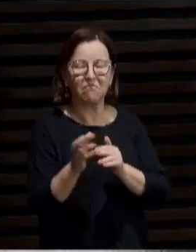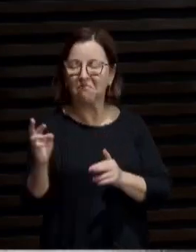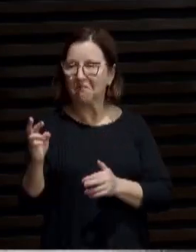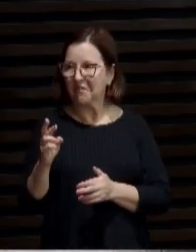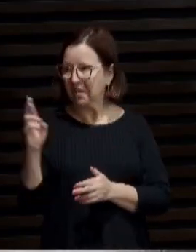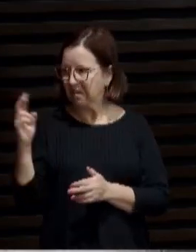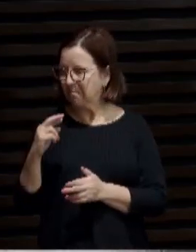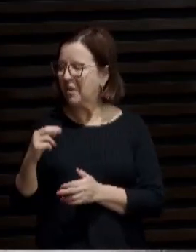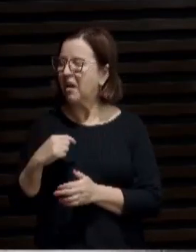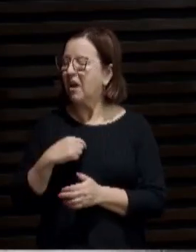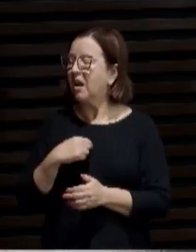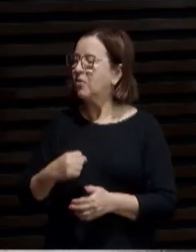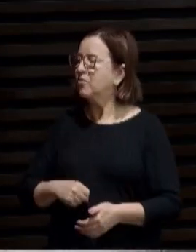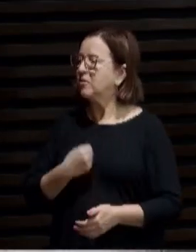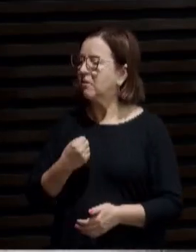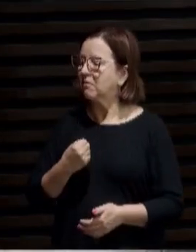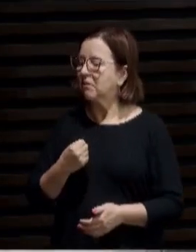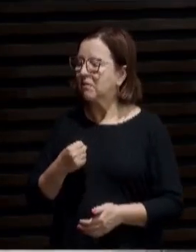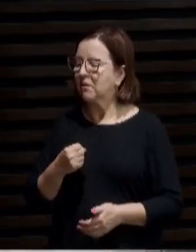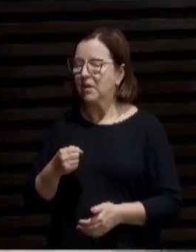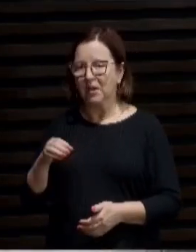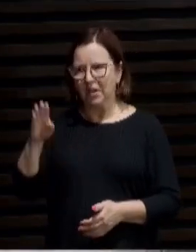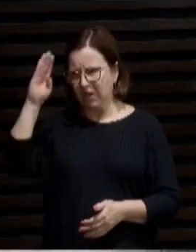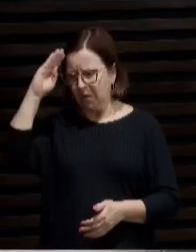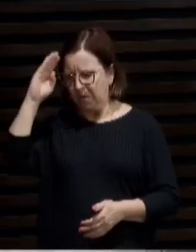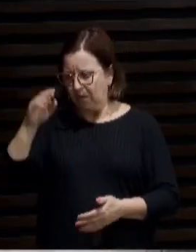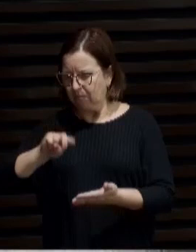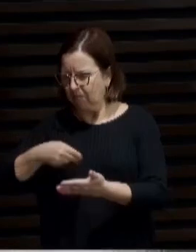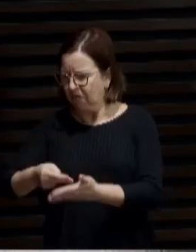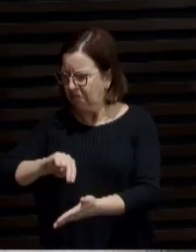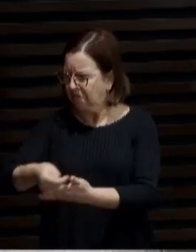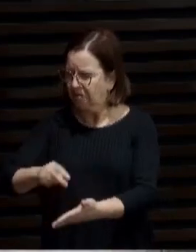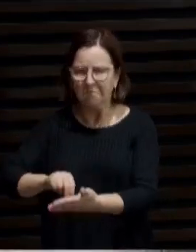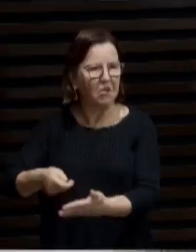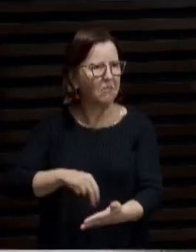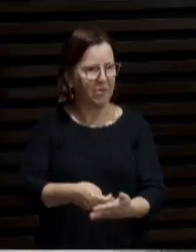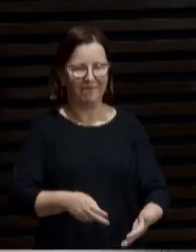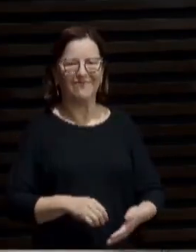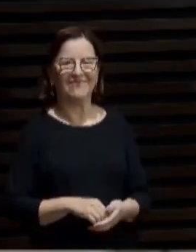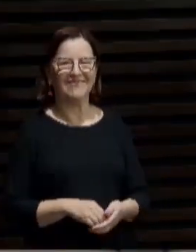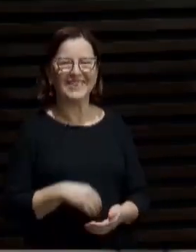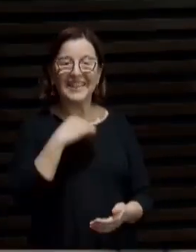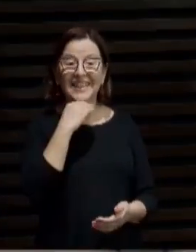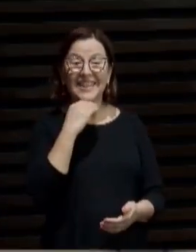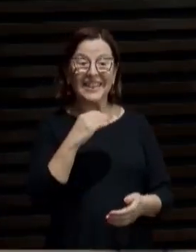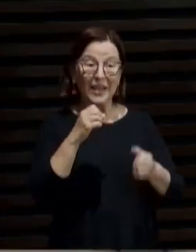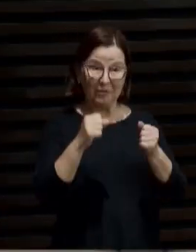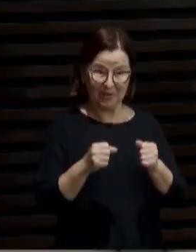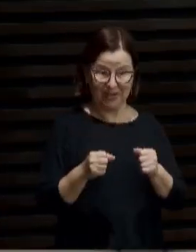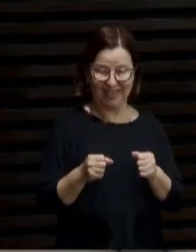cai. Você imagina se ele quisesse destruir eles, gente? Ninguém poderia pegá-lo, ninguém poderia